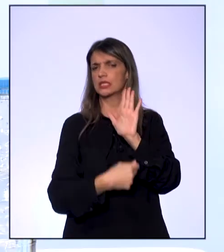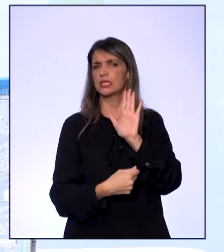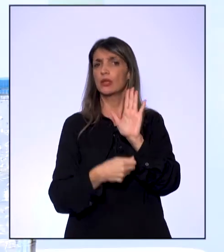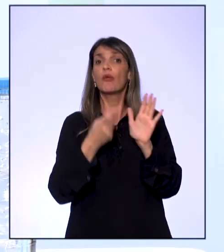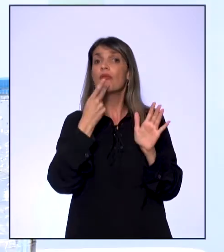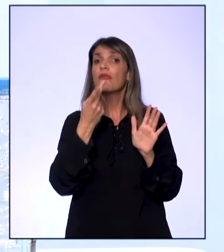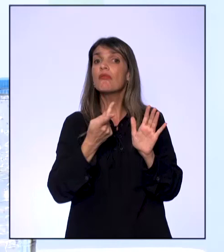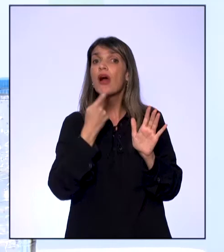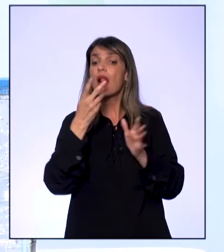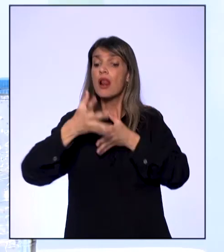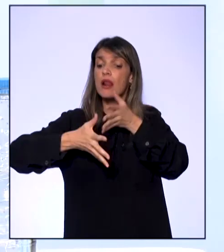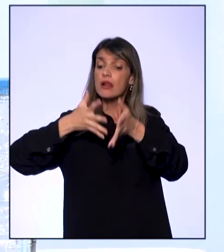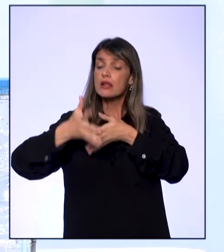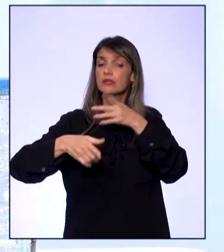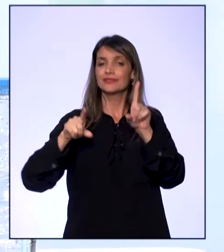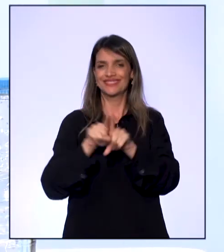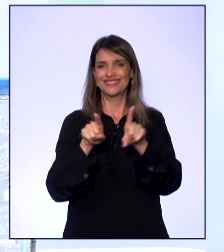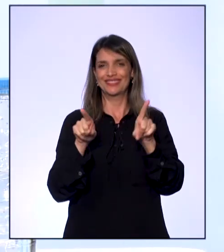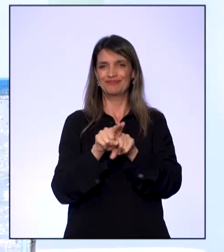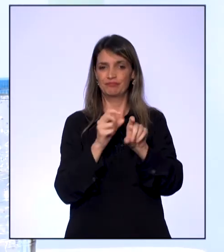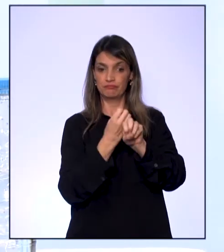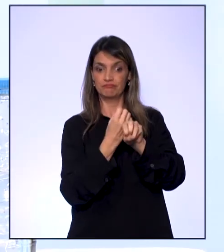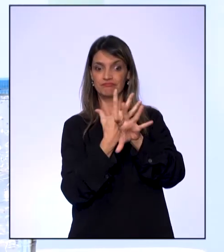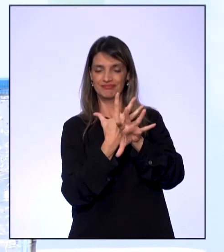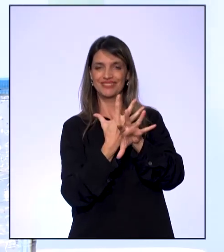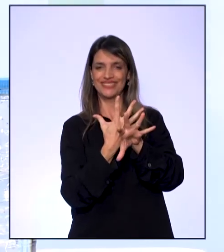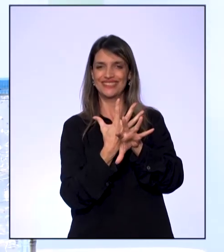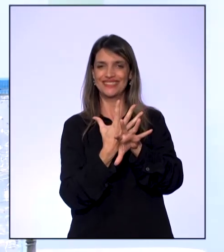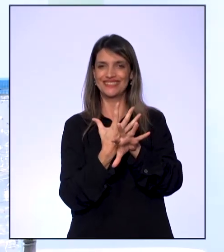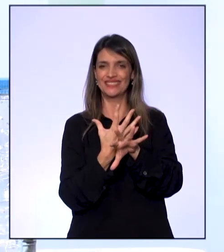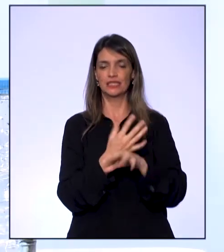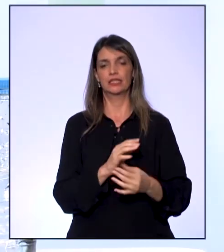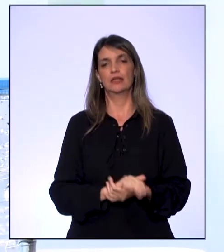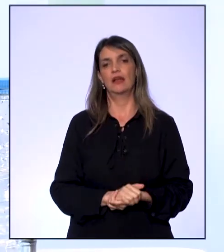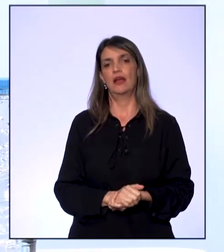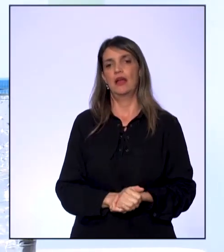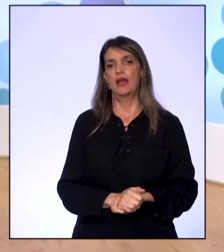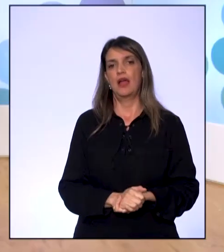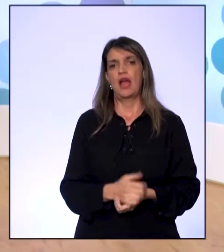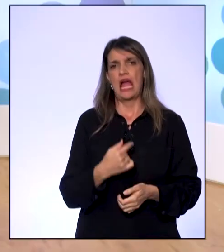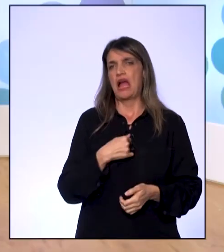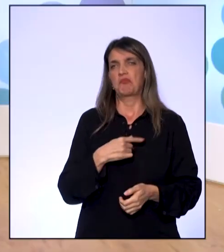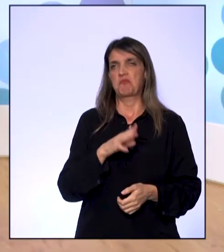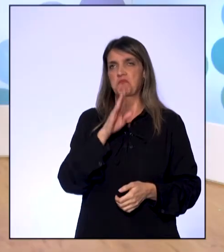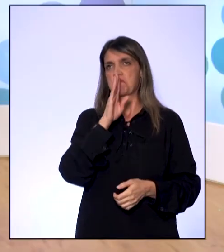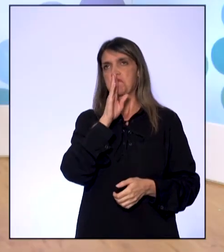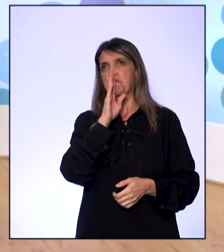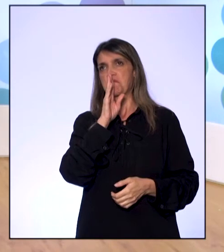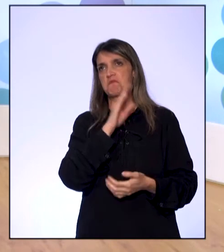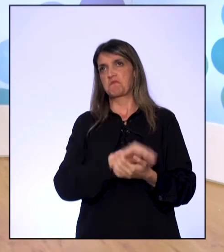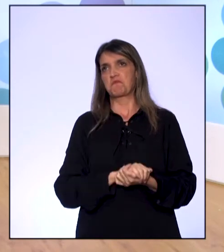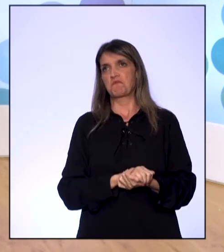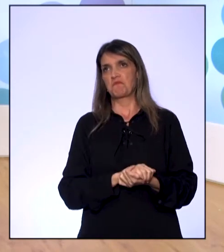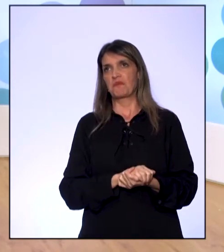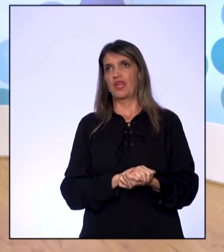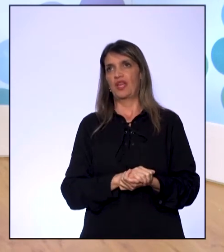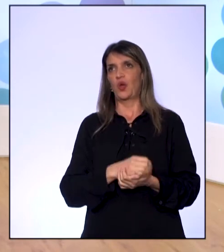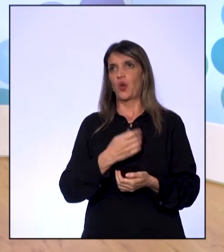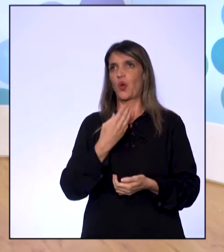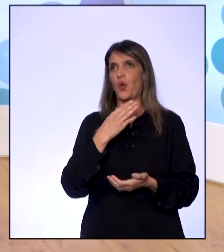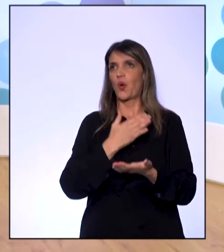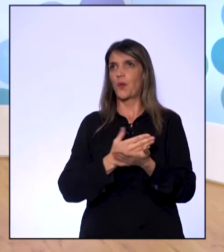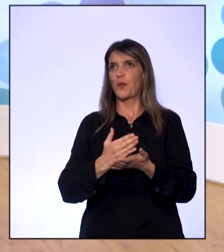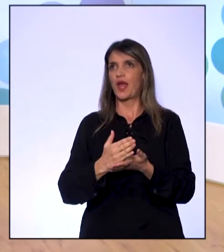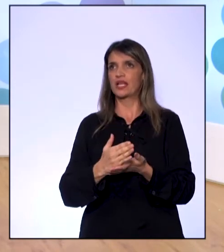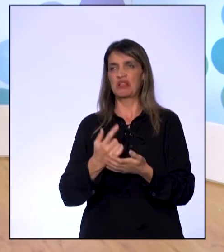pessoas, quando falam também, elas emitem opiniões dela, né? Tem gente que fala assim, eu não vou emitir opinião nenhuma, e começa, né? Vem aquela chuva de palavras,